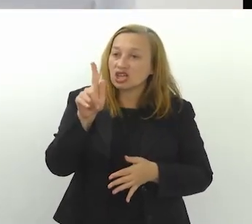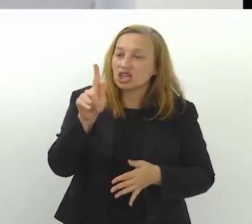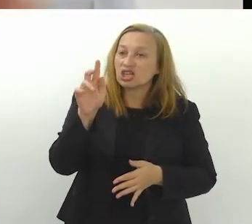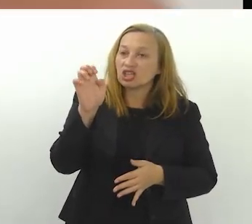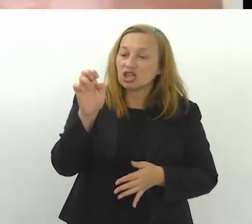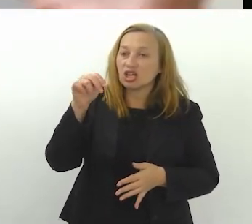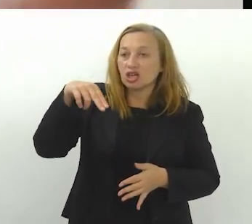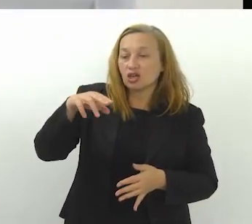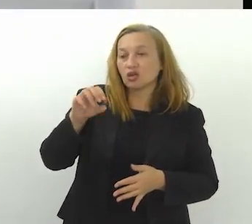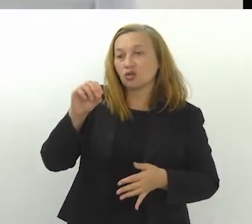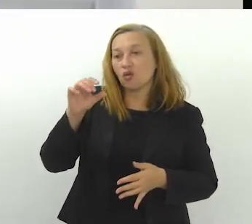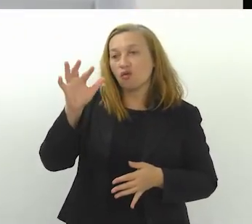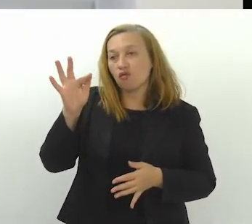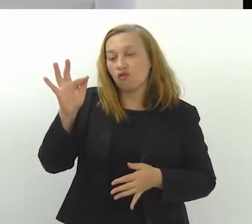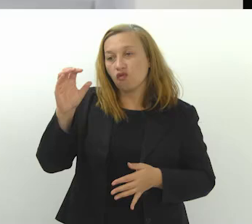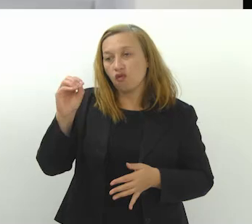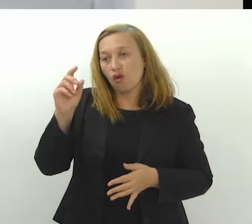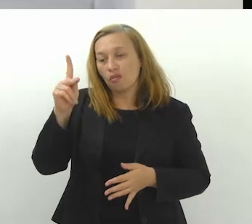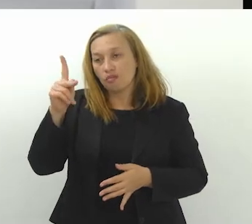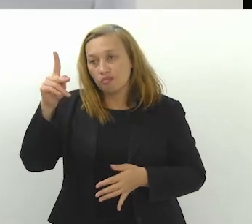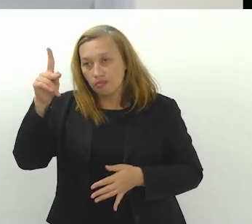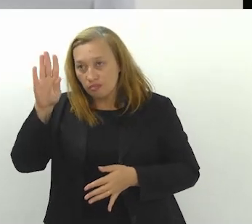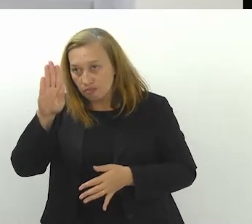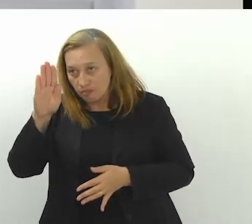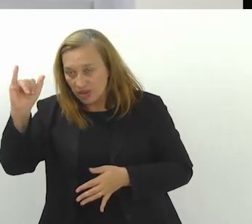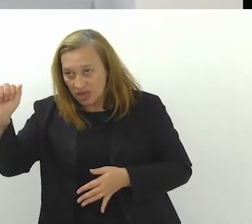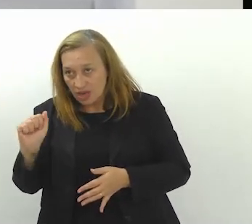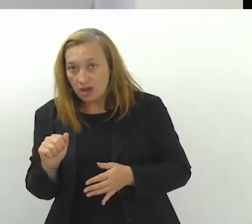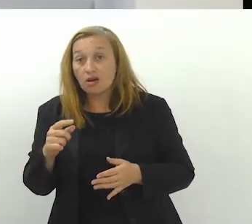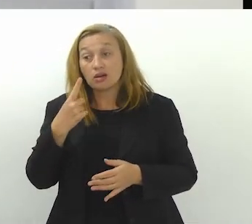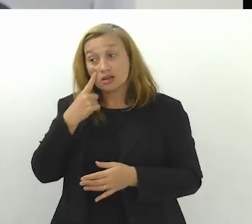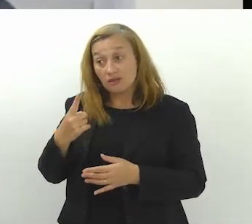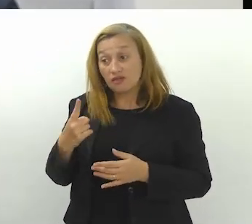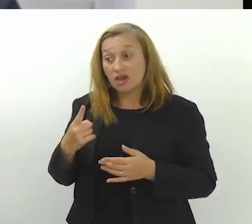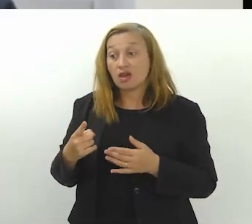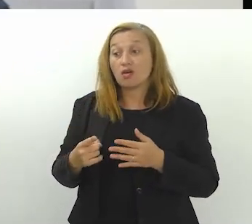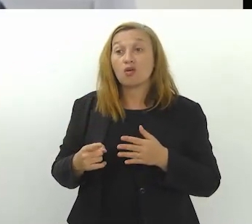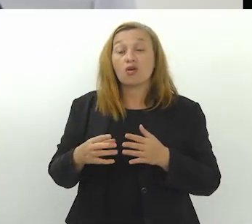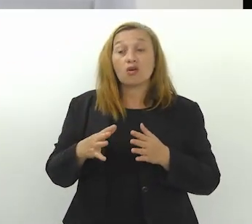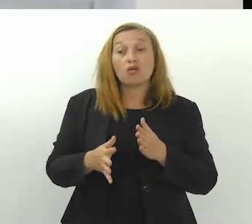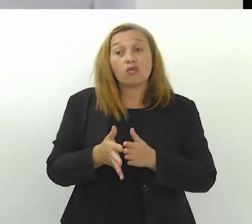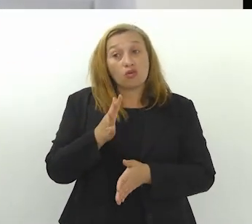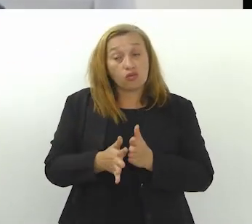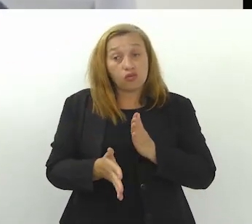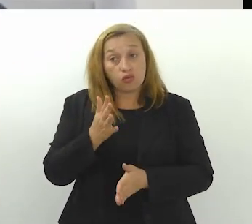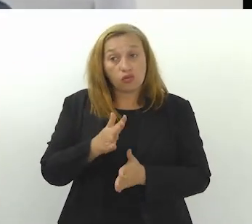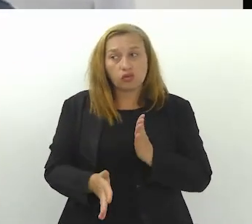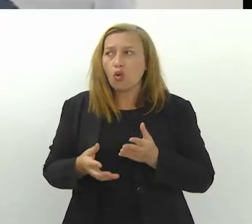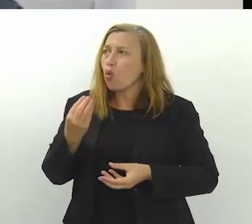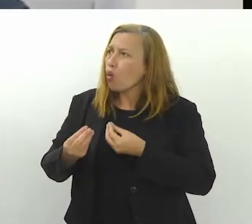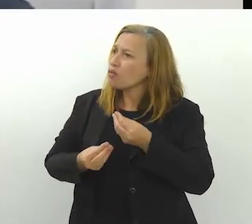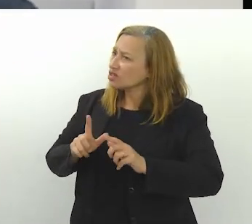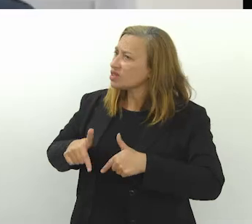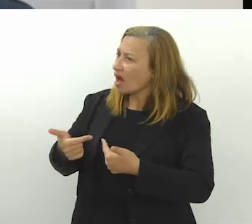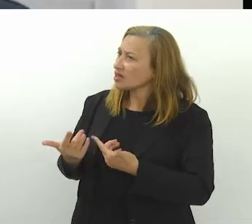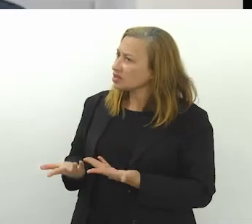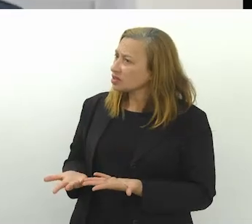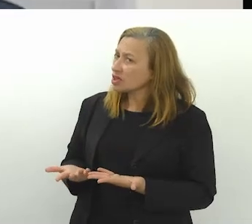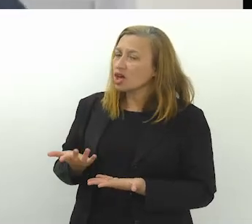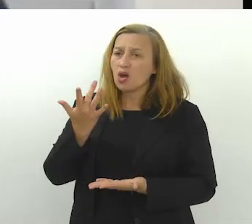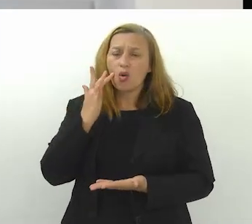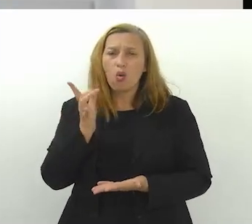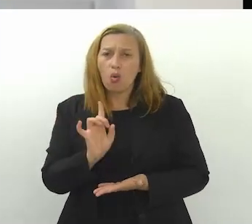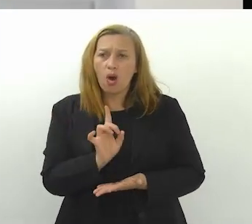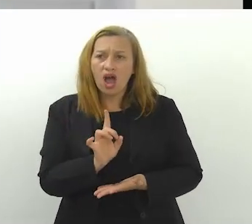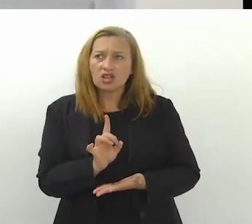xenofobia, você tem aí um caldo, né, muito complicado. Como é que se evita isso? Né? Eu acho que uma parte importante,